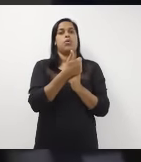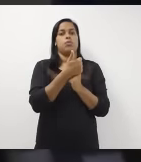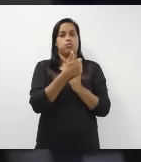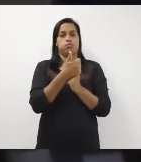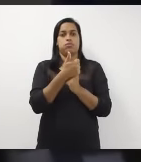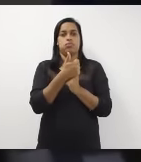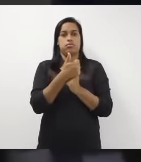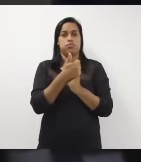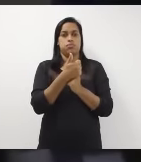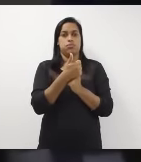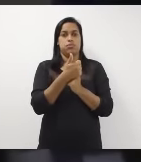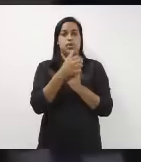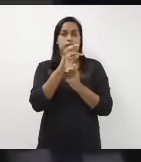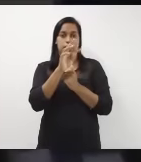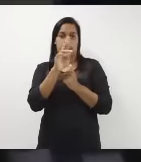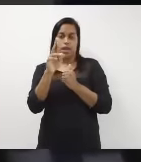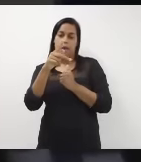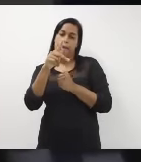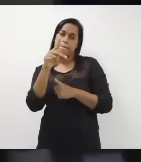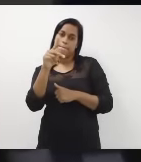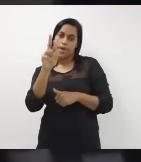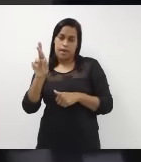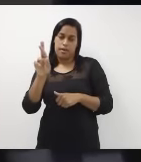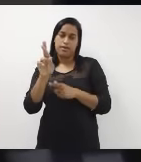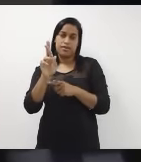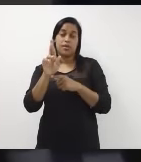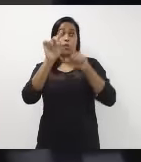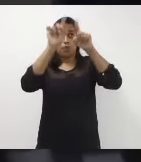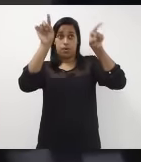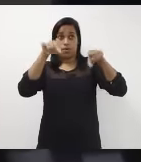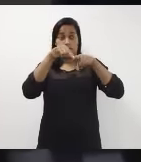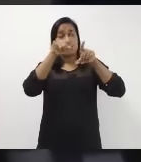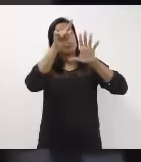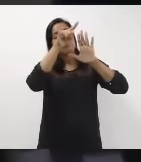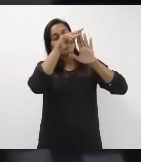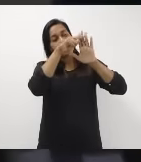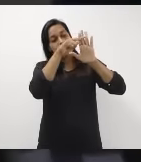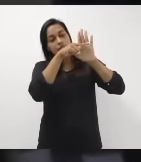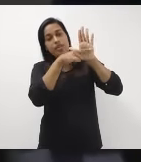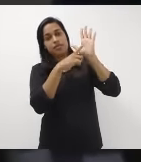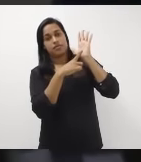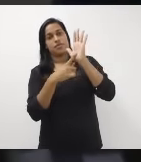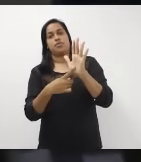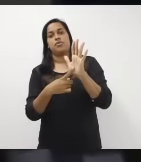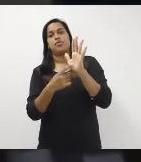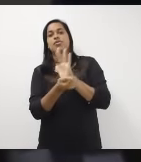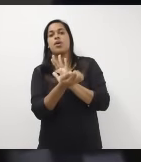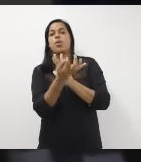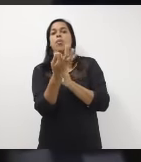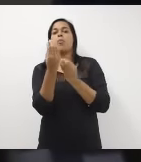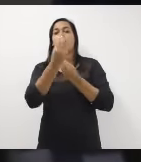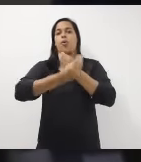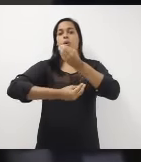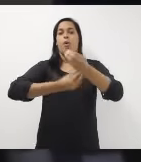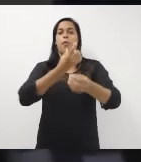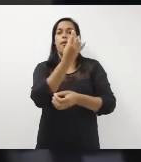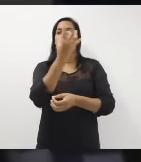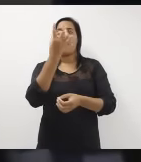também é importante saber que o gráfico que vai falar, que vai mostrar como esses